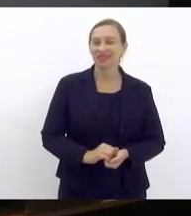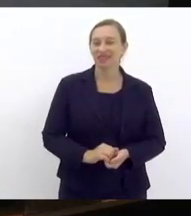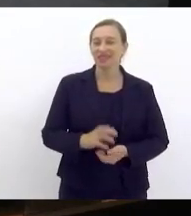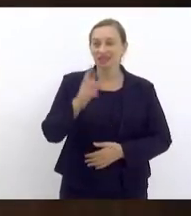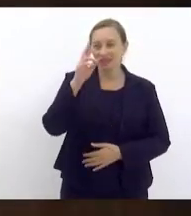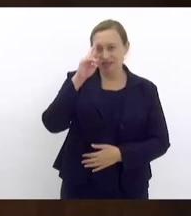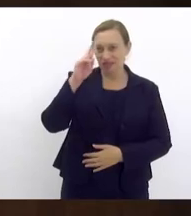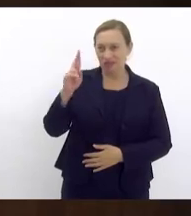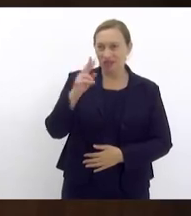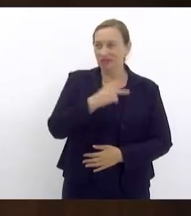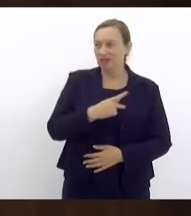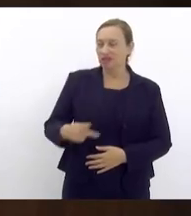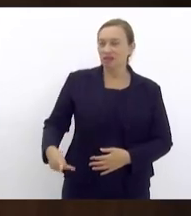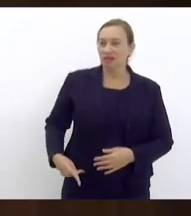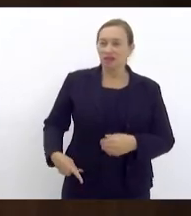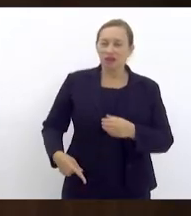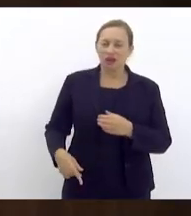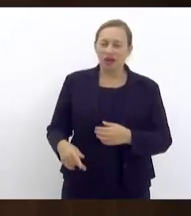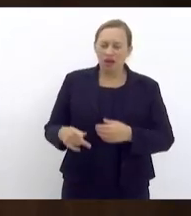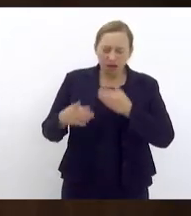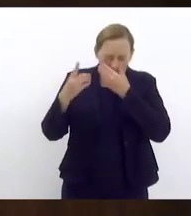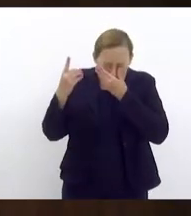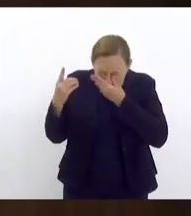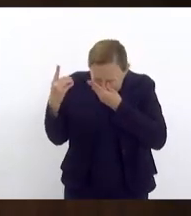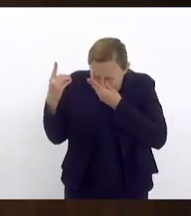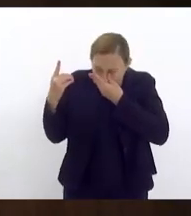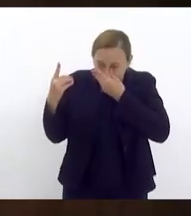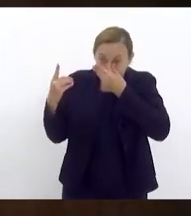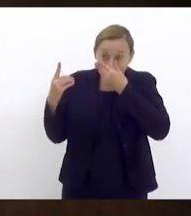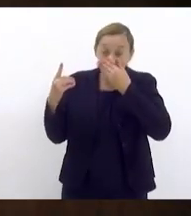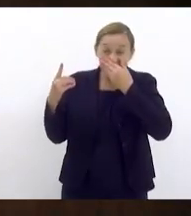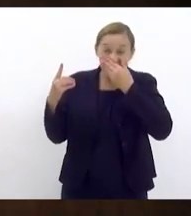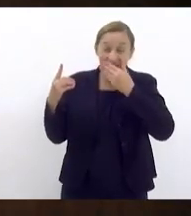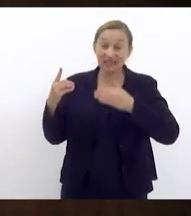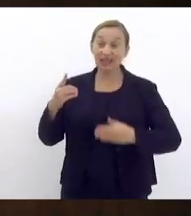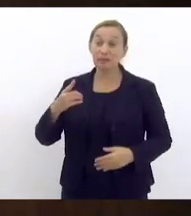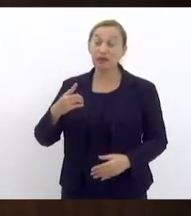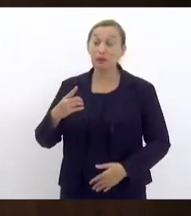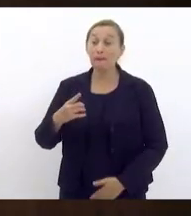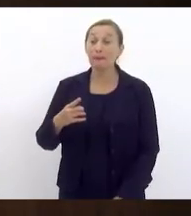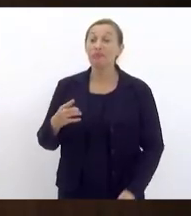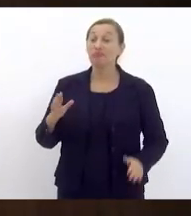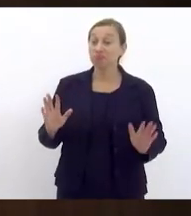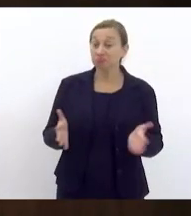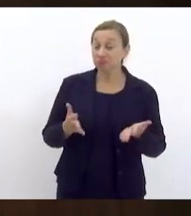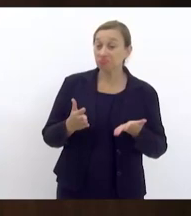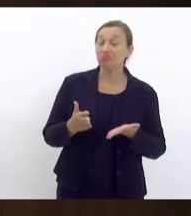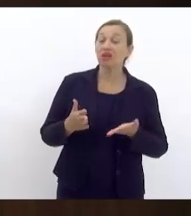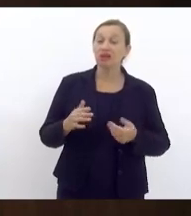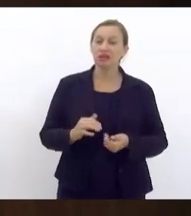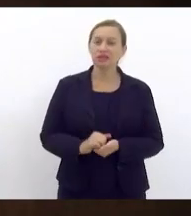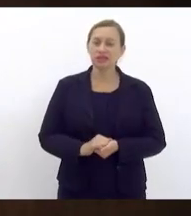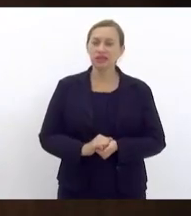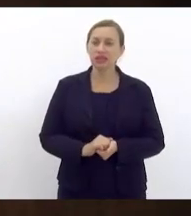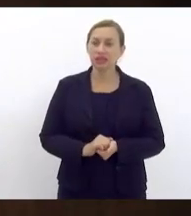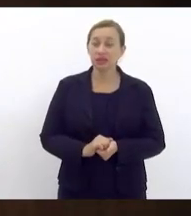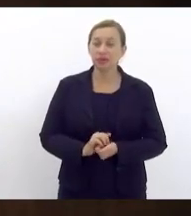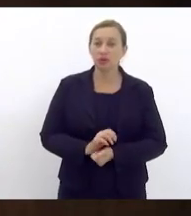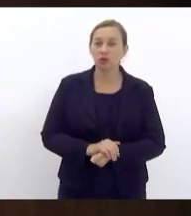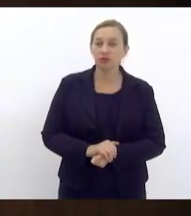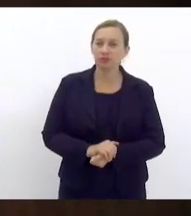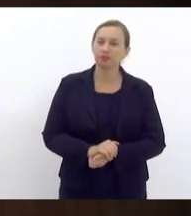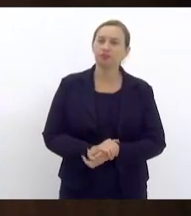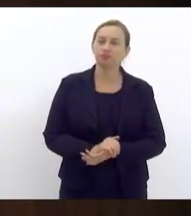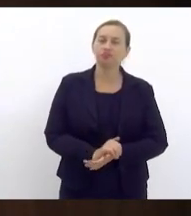senhora Presidente primeiro lugar saudal deputado Luís Paulo Deputado Samuel Malafaia pelo iniciativa a gente sabe que essa questão das frentes